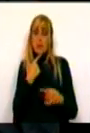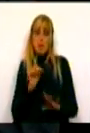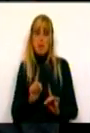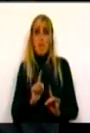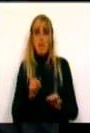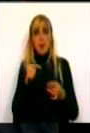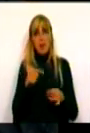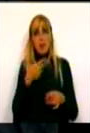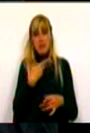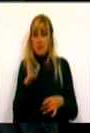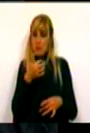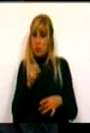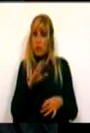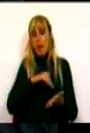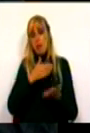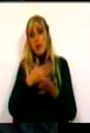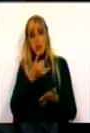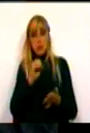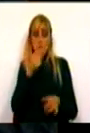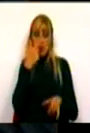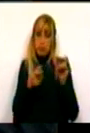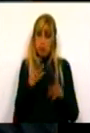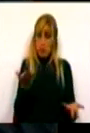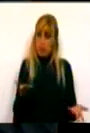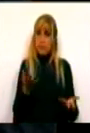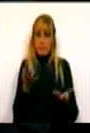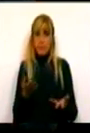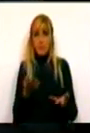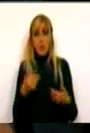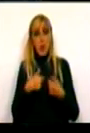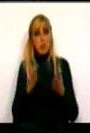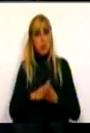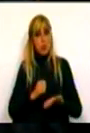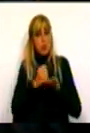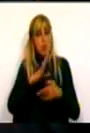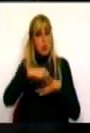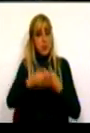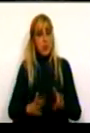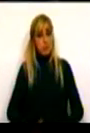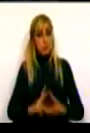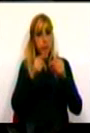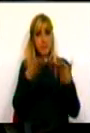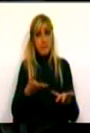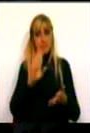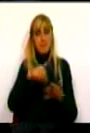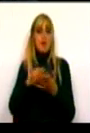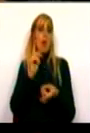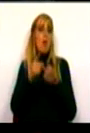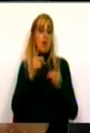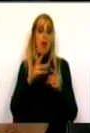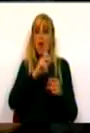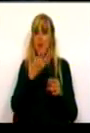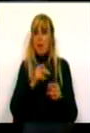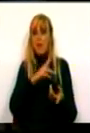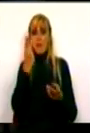entre 150 e 200 operacionais porque todo o apoio posteriormente desenvolveu no vôo aqui entre amarante